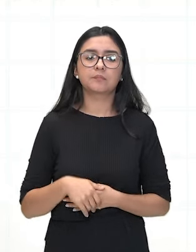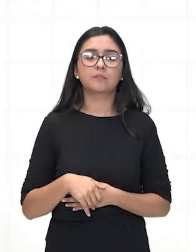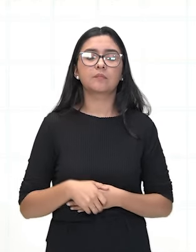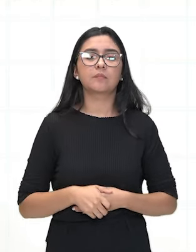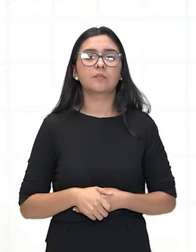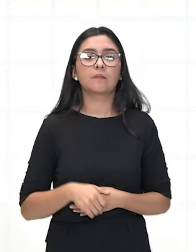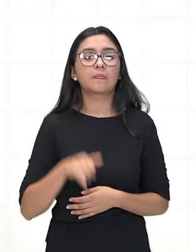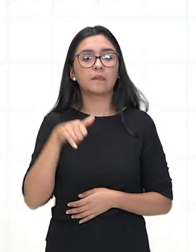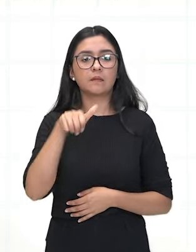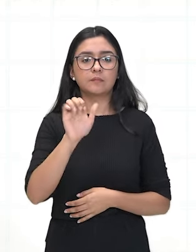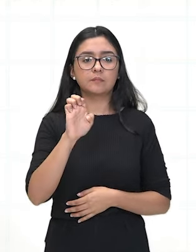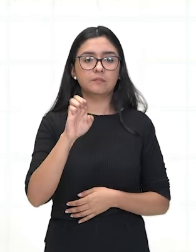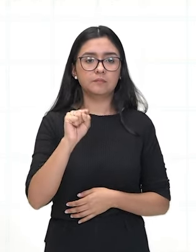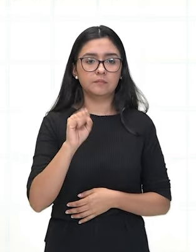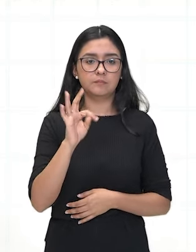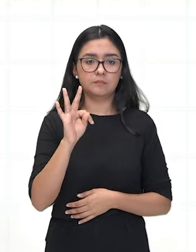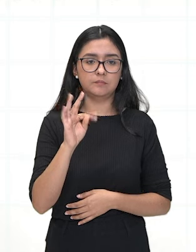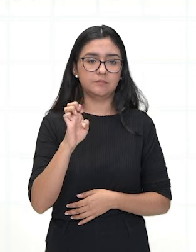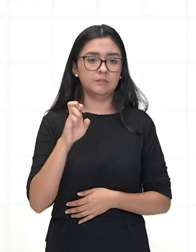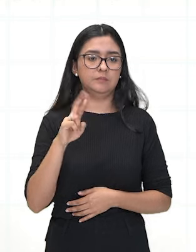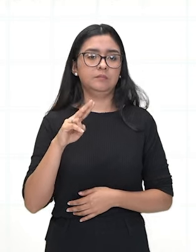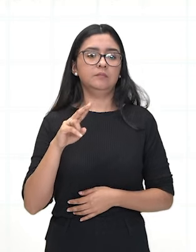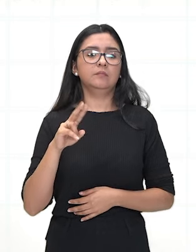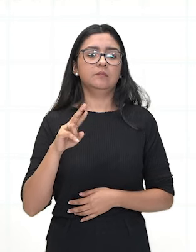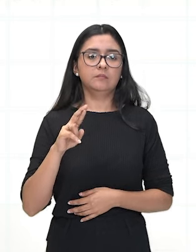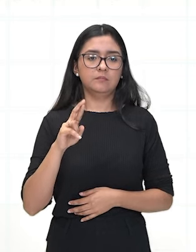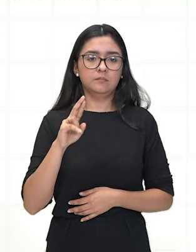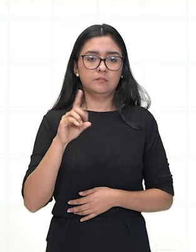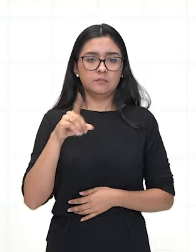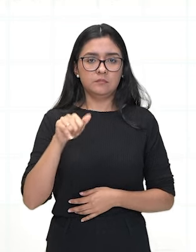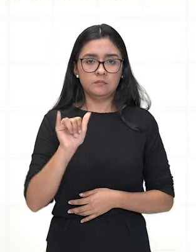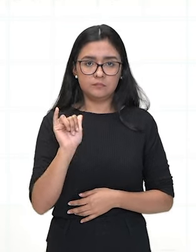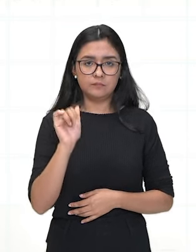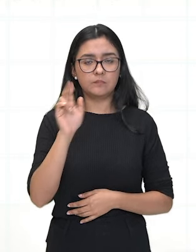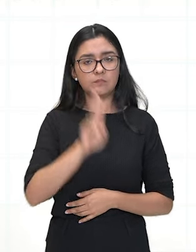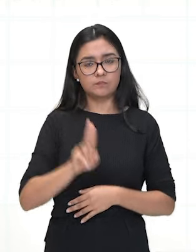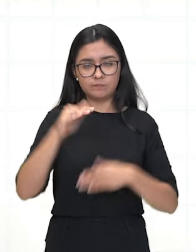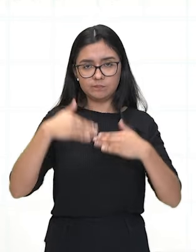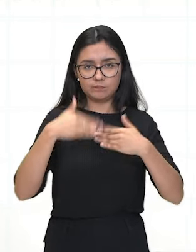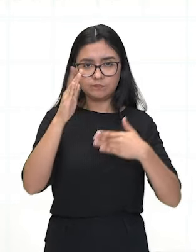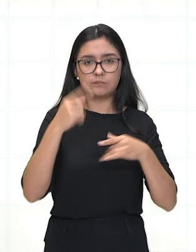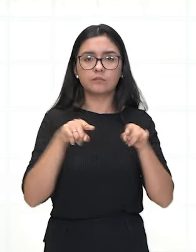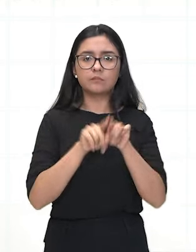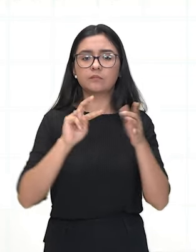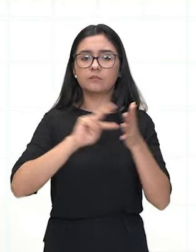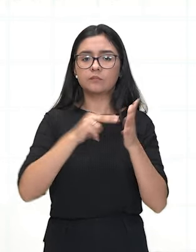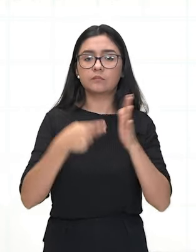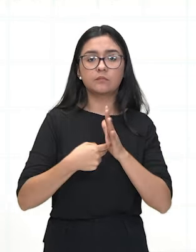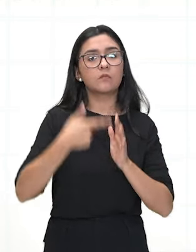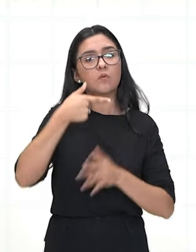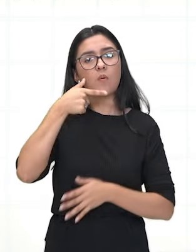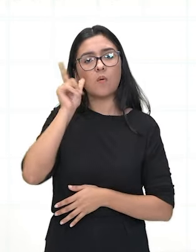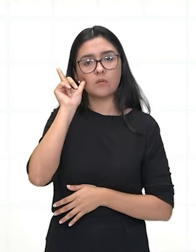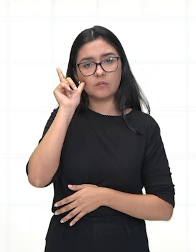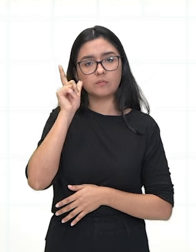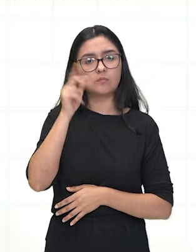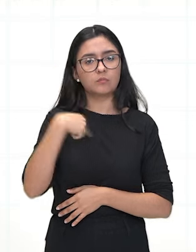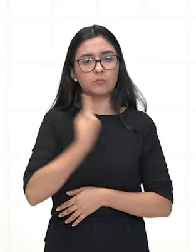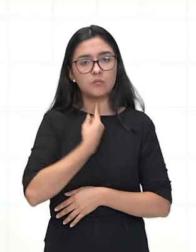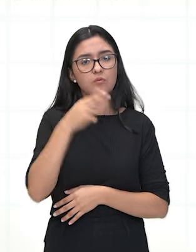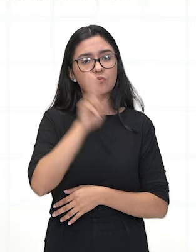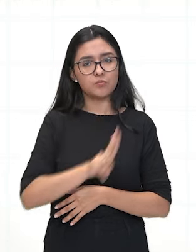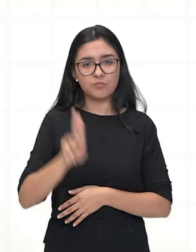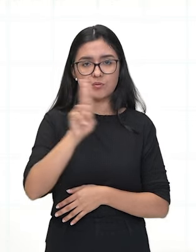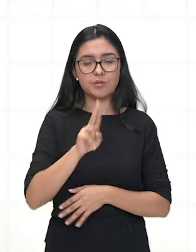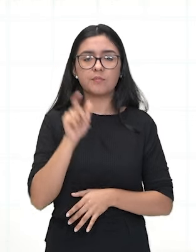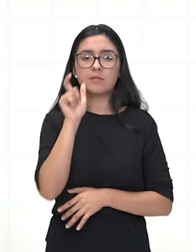o Yesterday muito utilizado gente Yesterday significa ontem né a gente usa bastante essa palavra